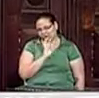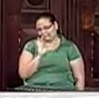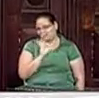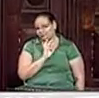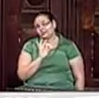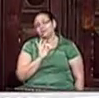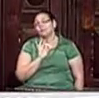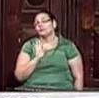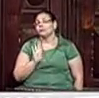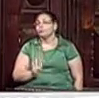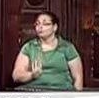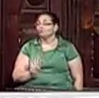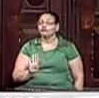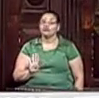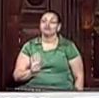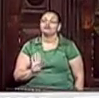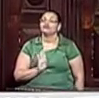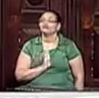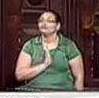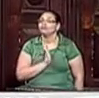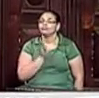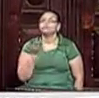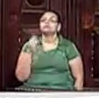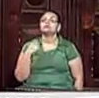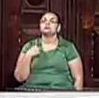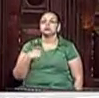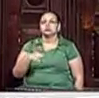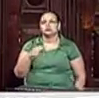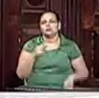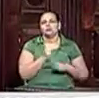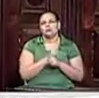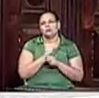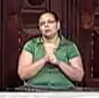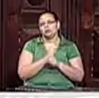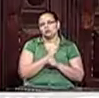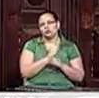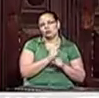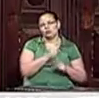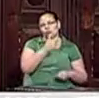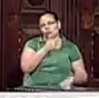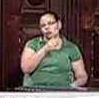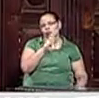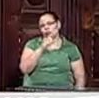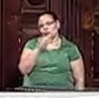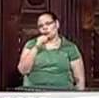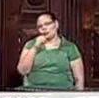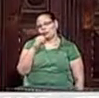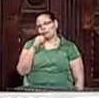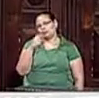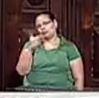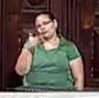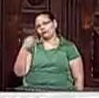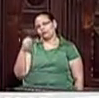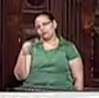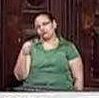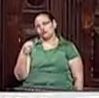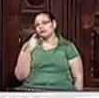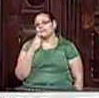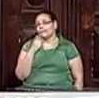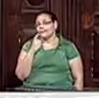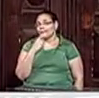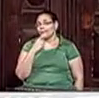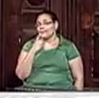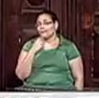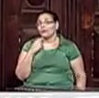um quadro drástico de chegar em 2020 com um buraco em vermelho praticamente do tamanho